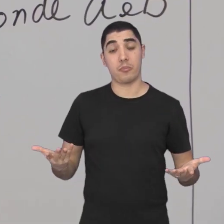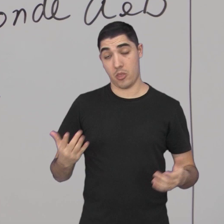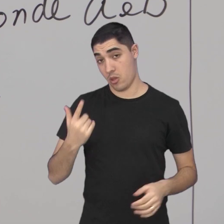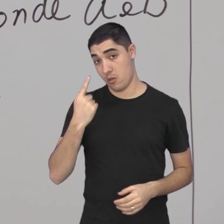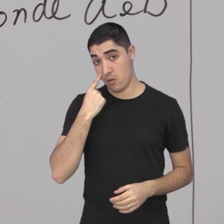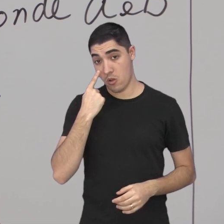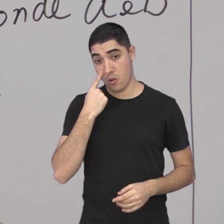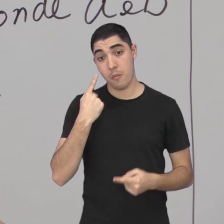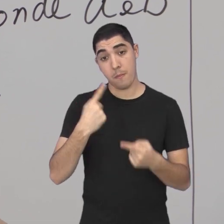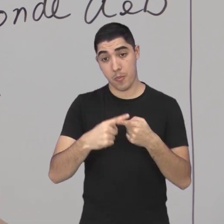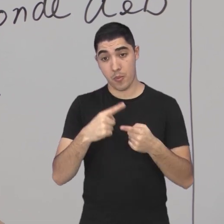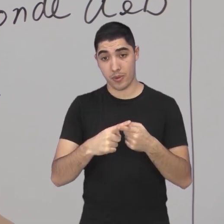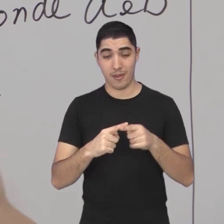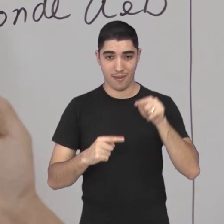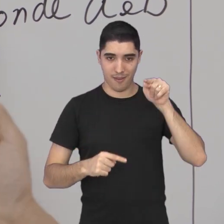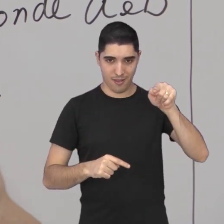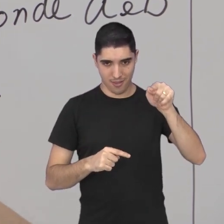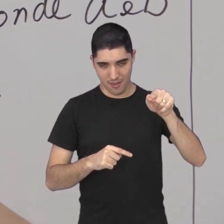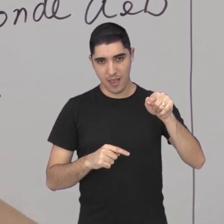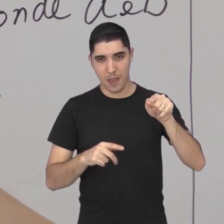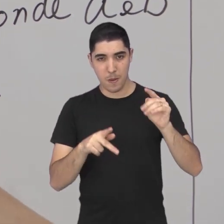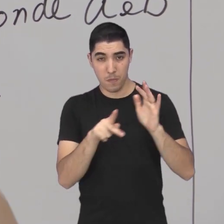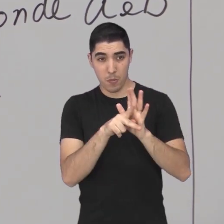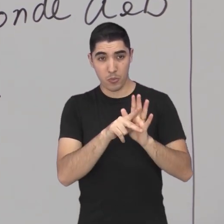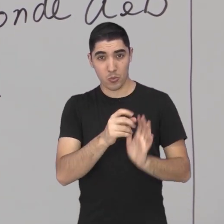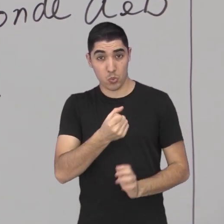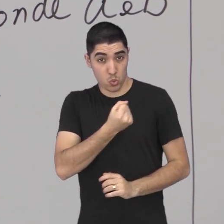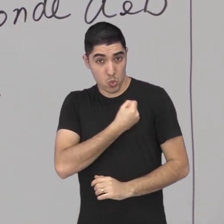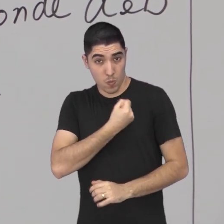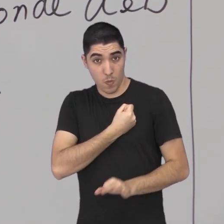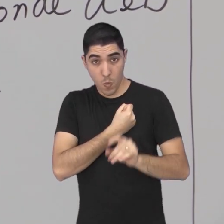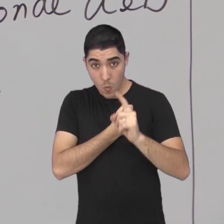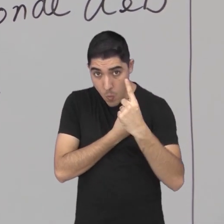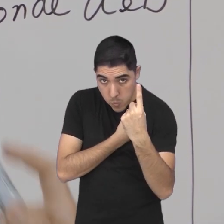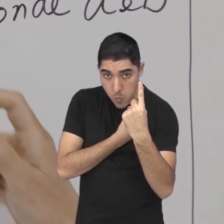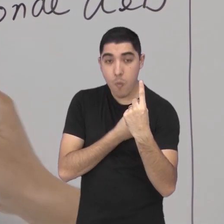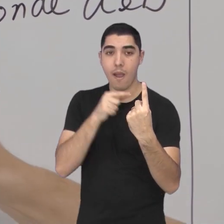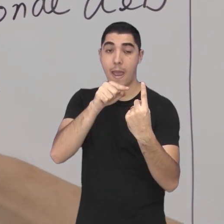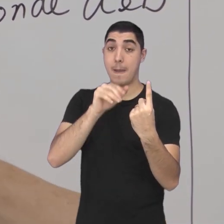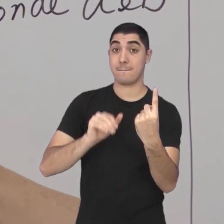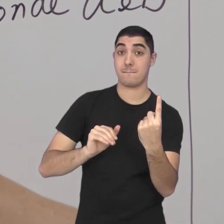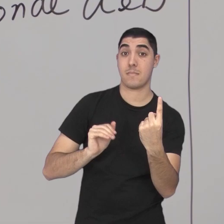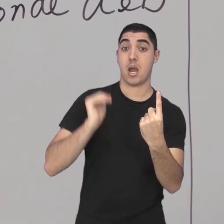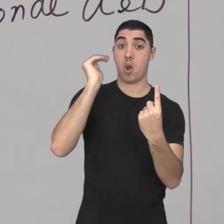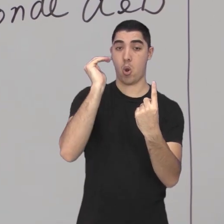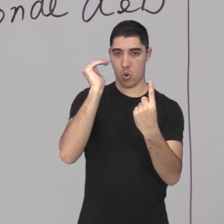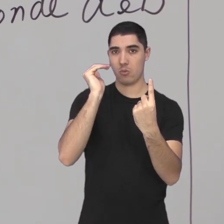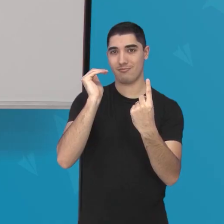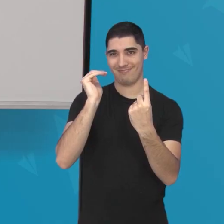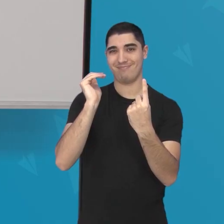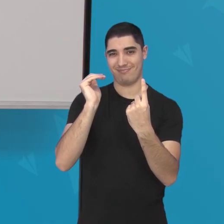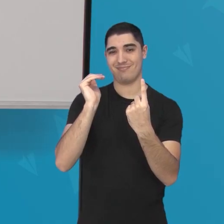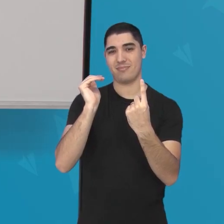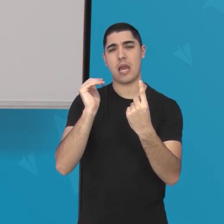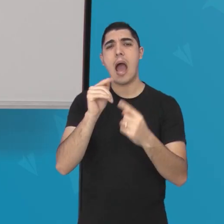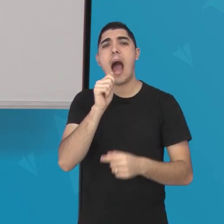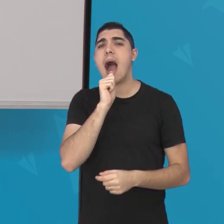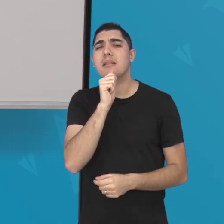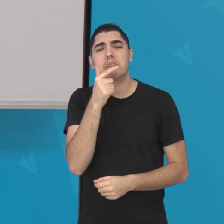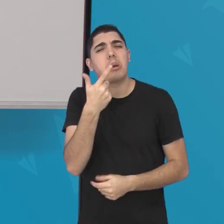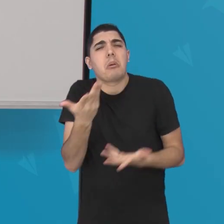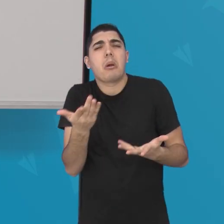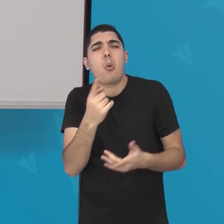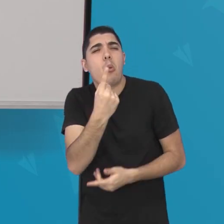o maior expoente da variável é 1. Embora não esteja escrito 1 aqui,